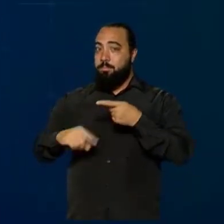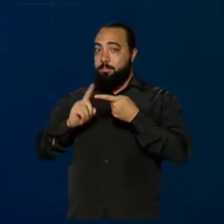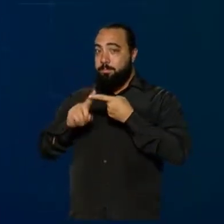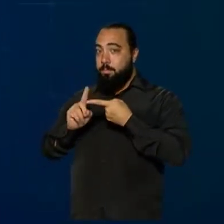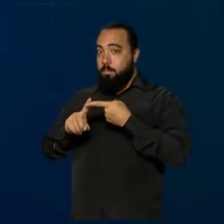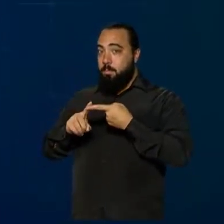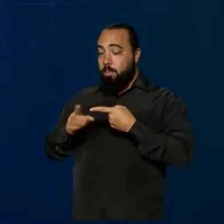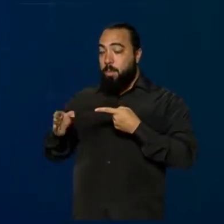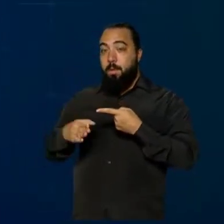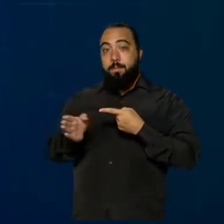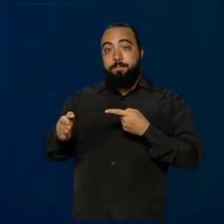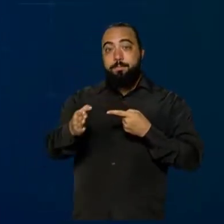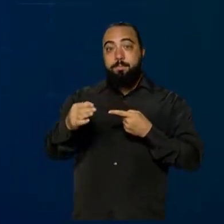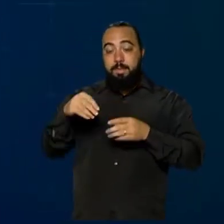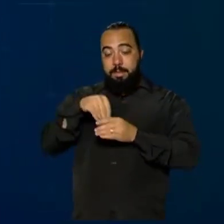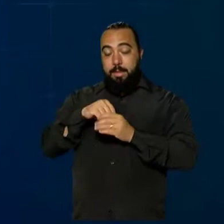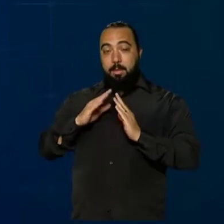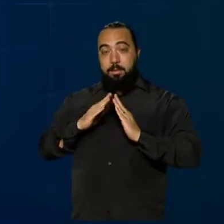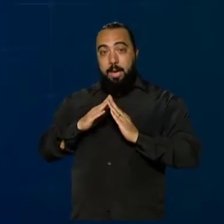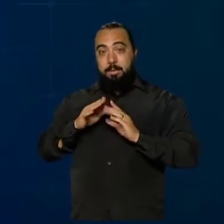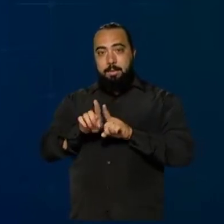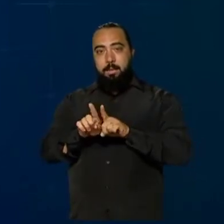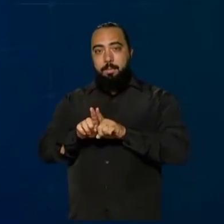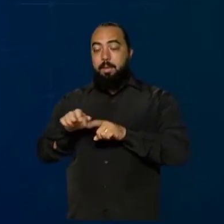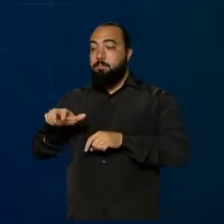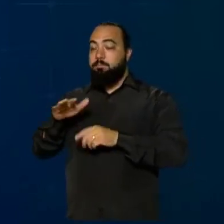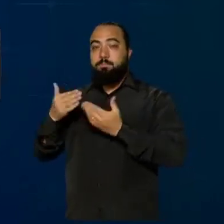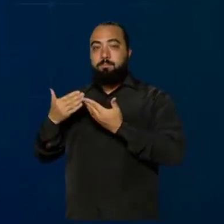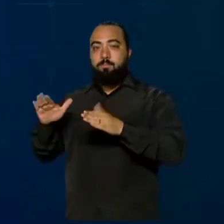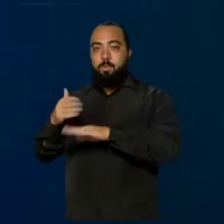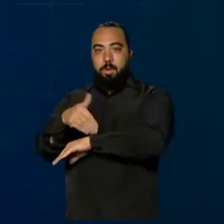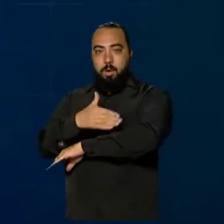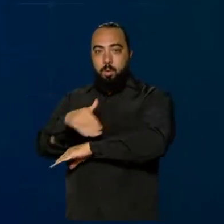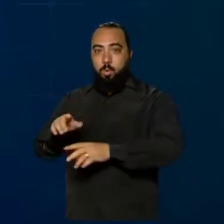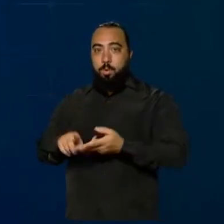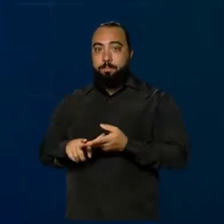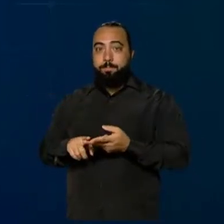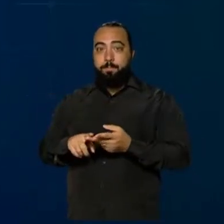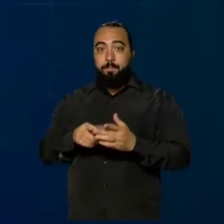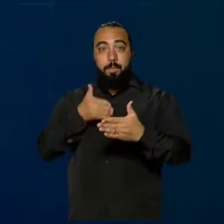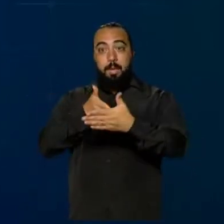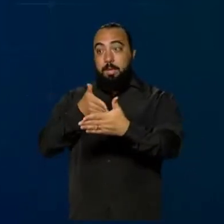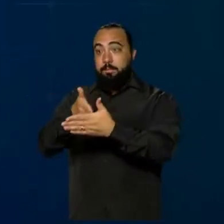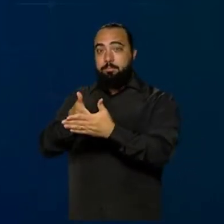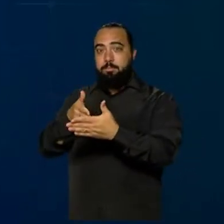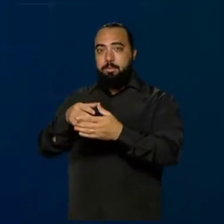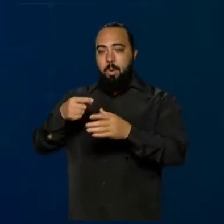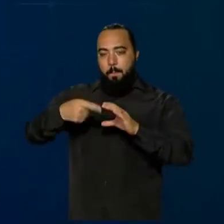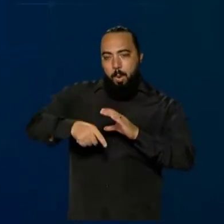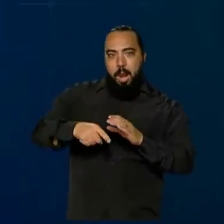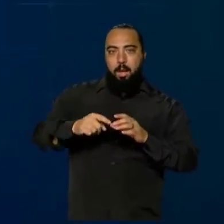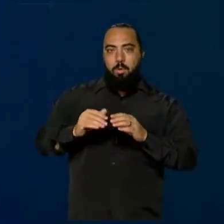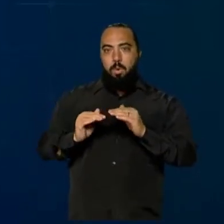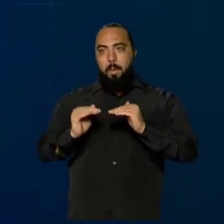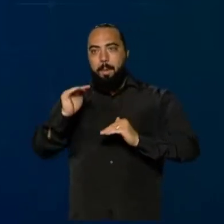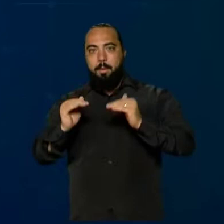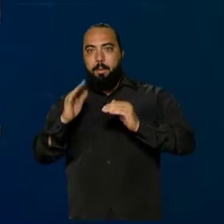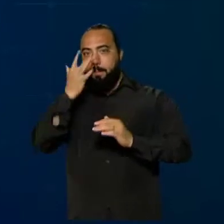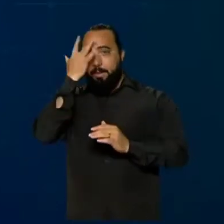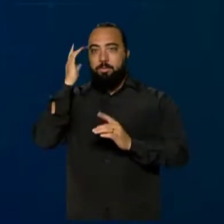na locomoção dentro de casa e em espaços públicos, desviar de obstáculos como buracos, elevações e